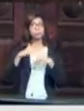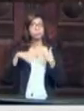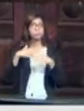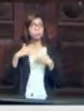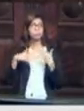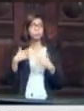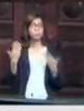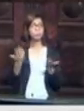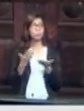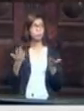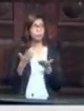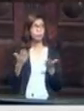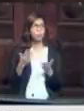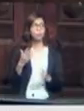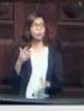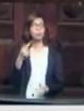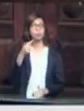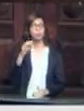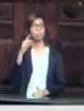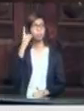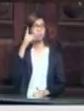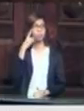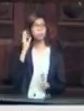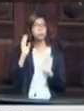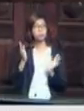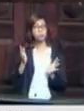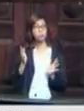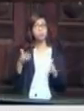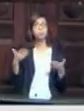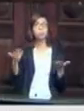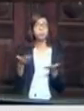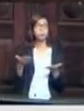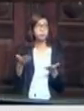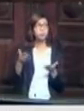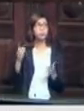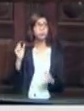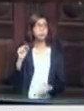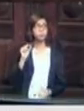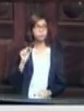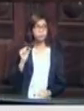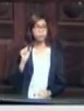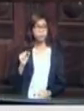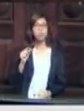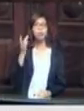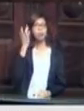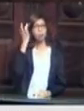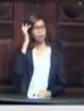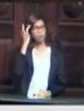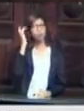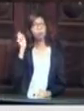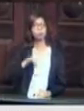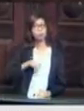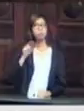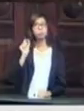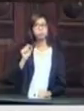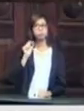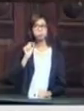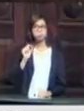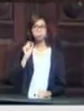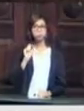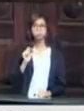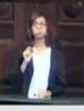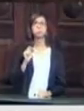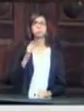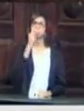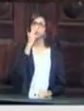todos os 70 deputados da casa. Então, isto daí, eu acho que é mais do que